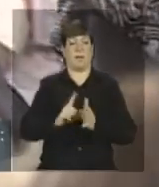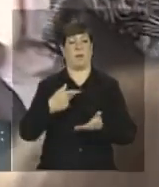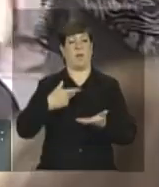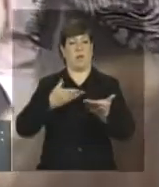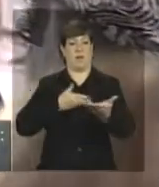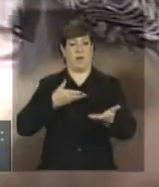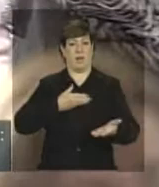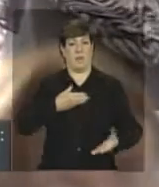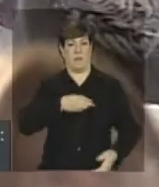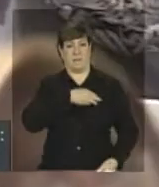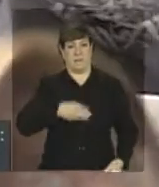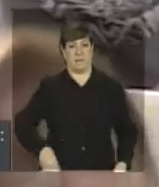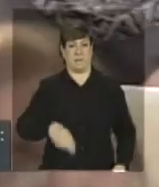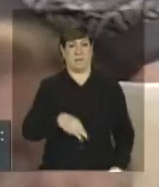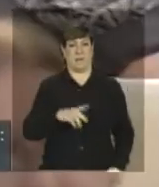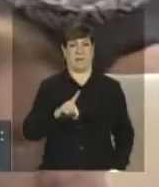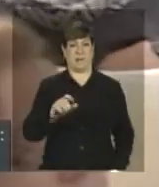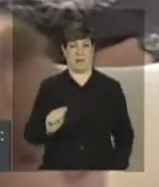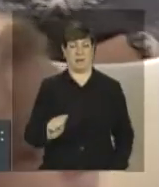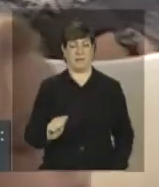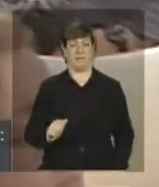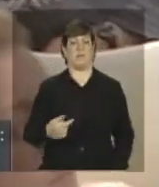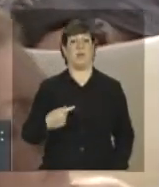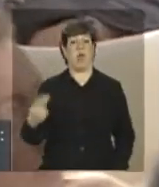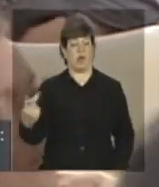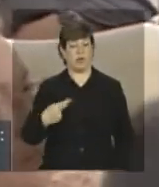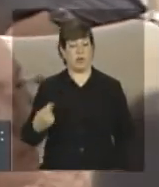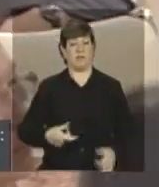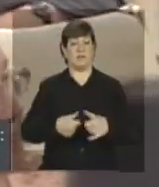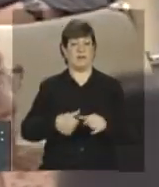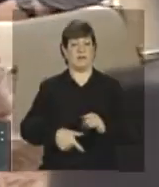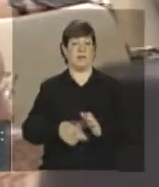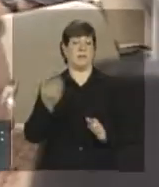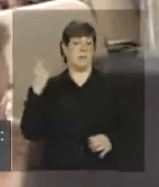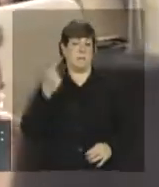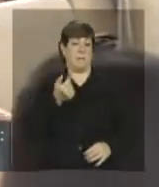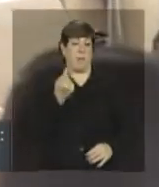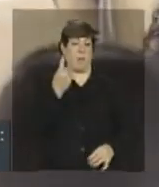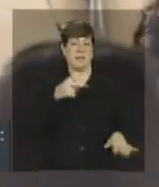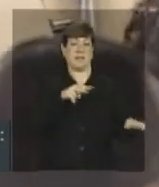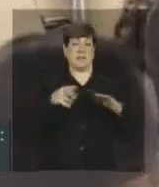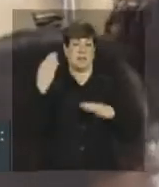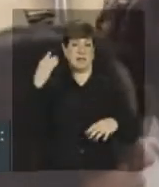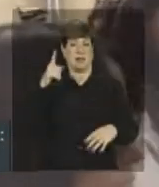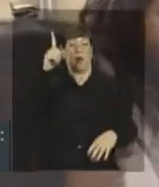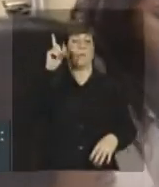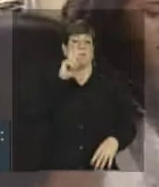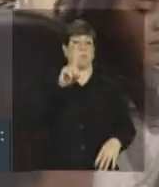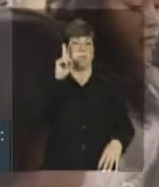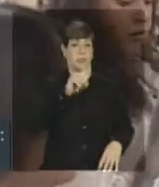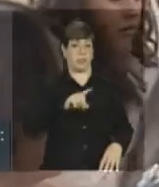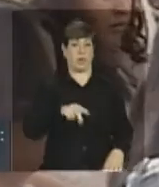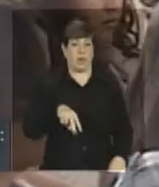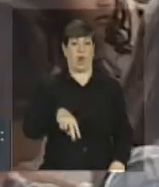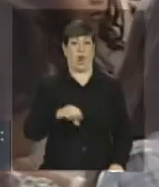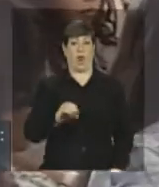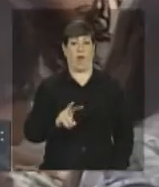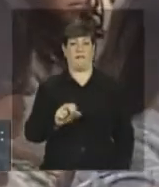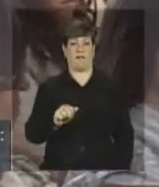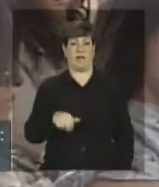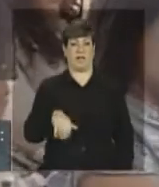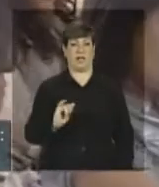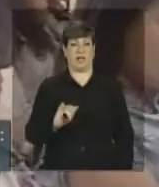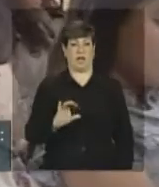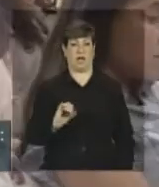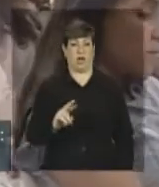ministro do MDA, estivemos há pouco menos de uma semana em Nova York, na